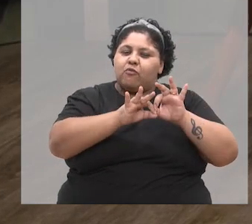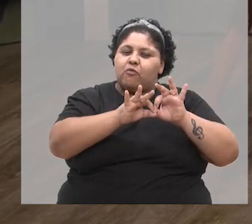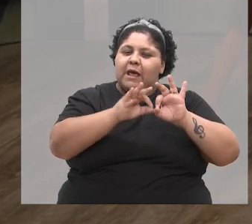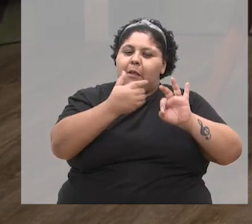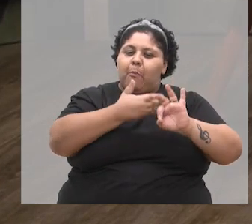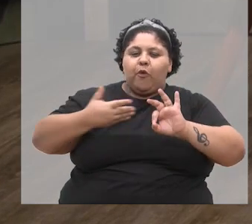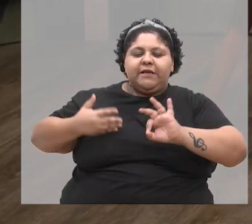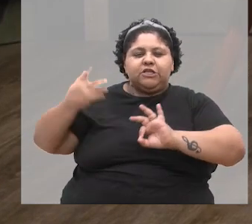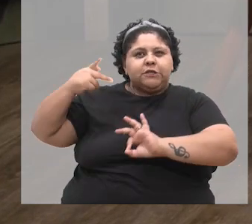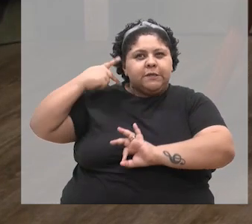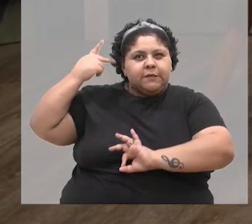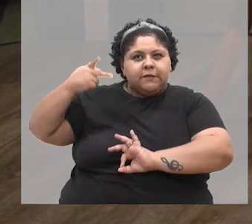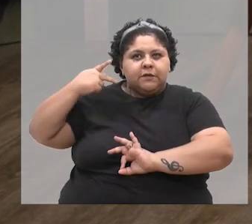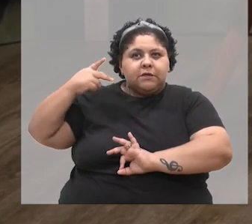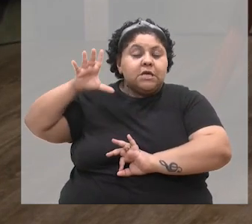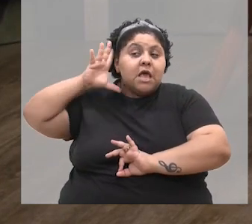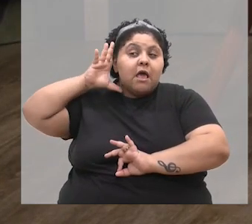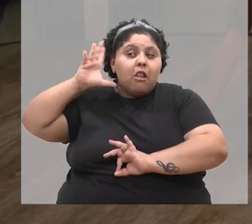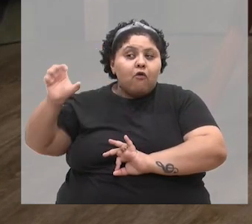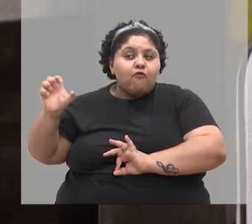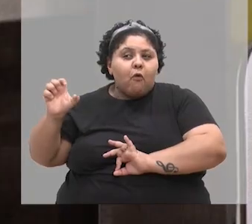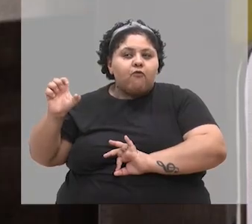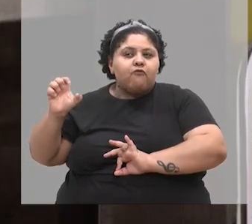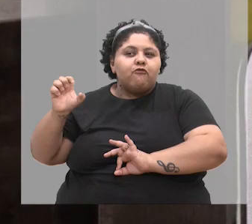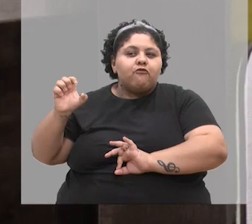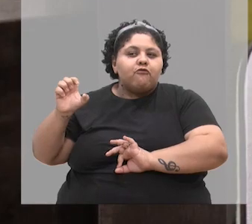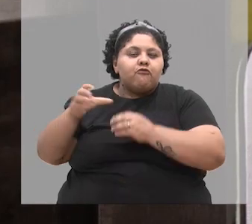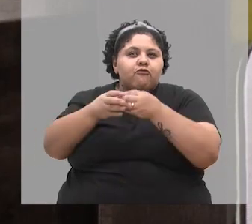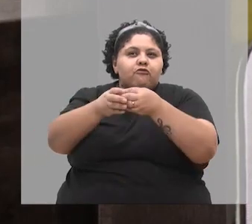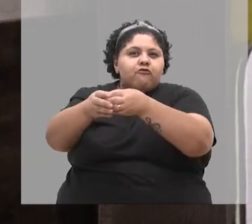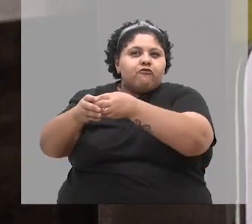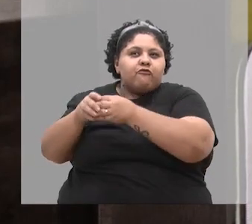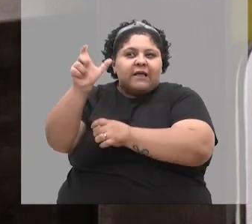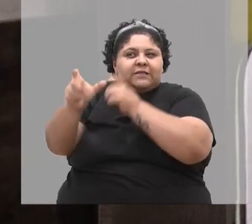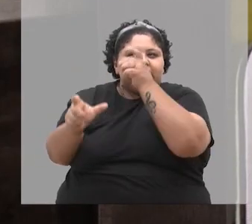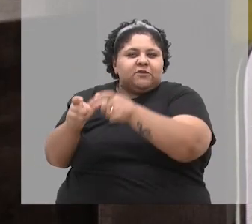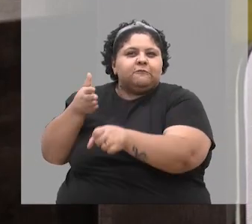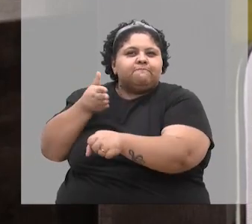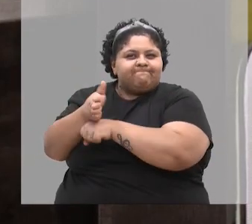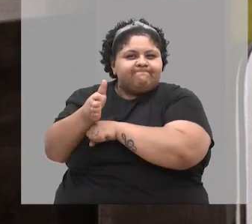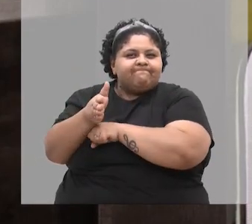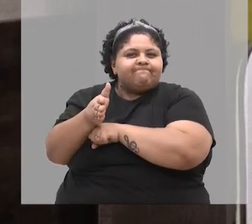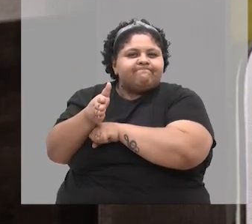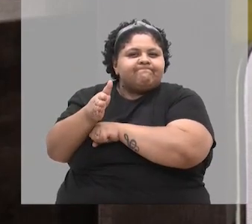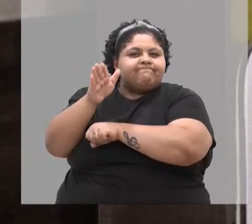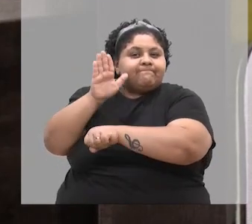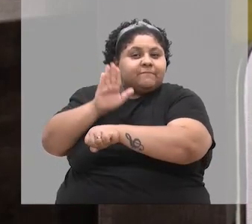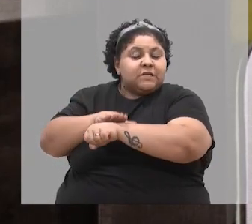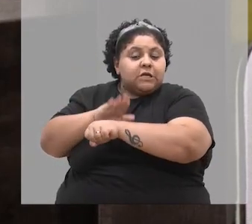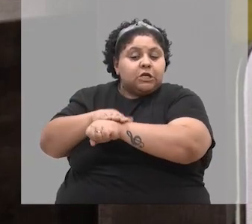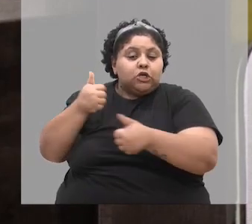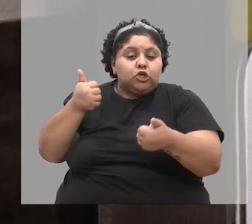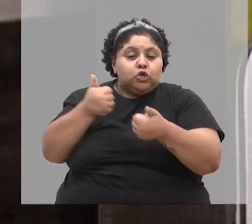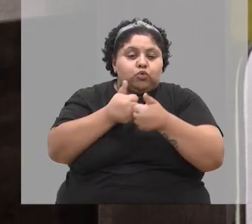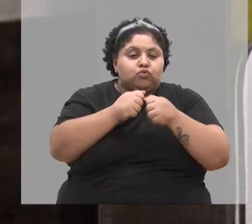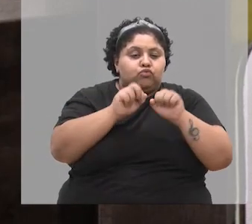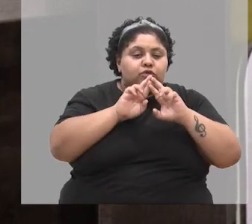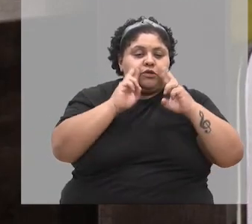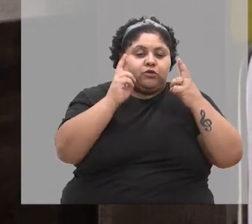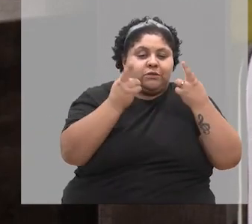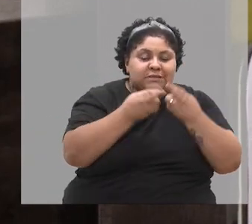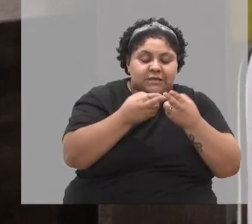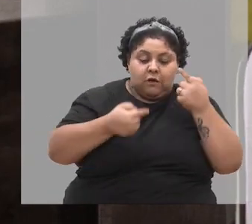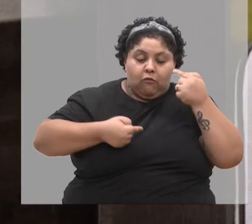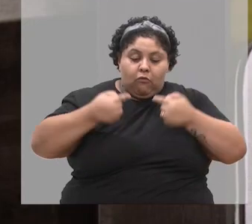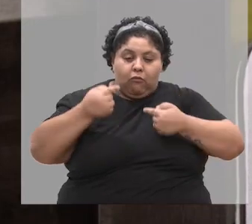é formular políticas públicas e ele ouve os segmentos que estão envolvidos. Então, é um momento em que, através